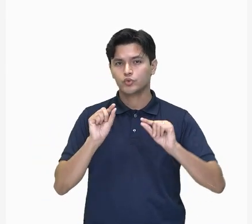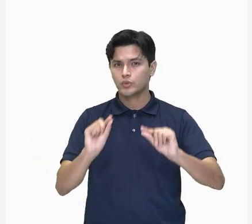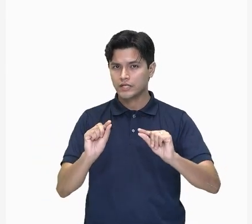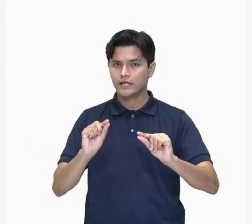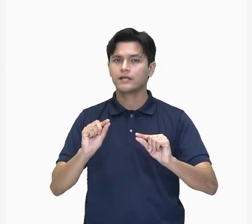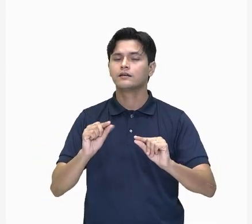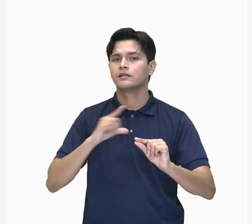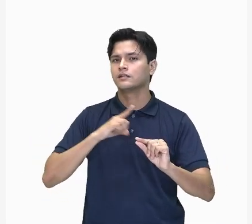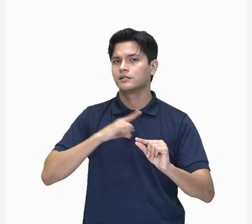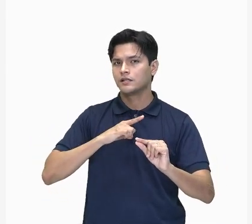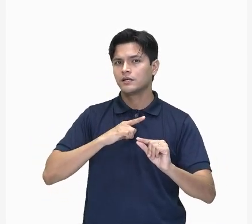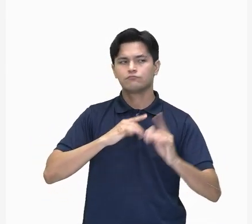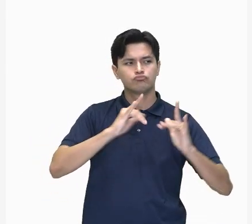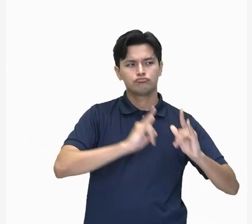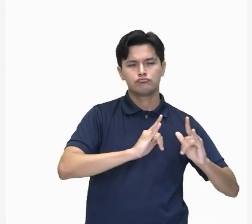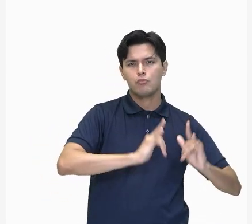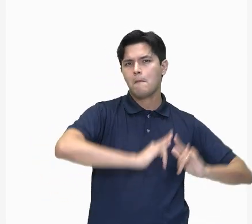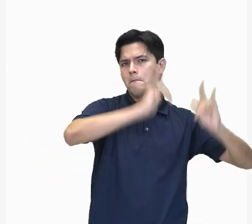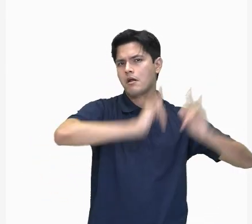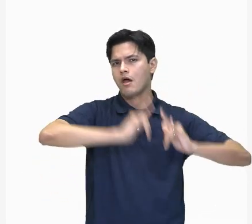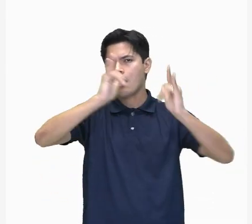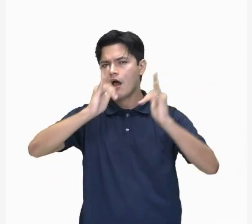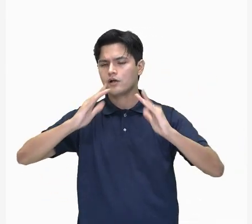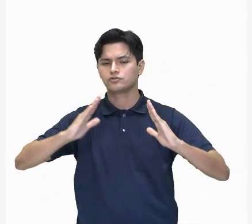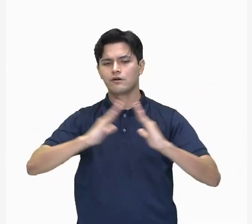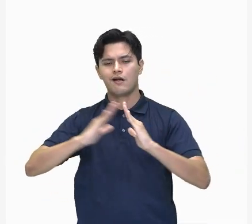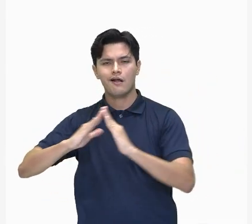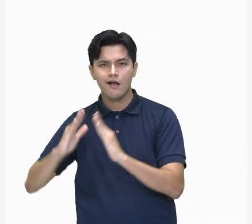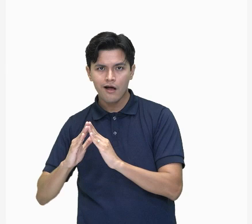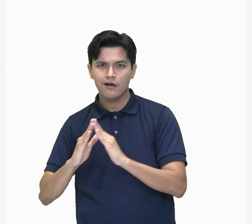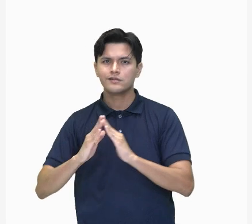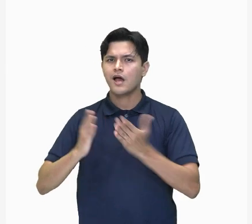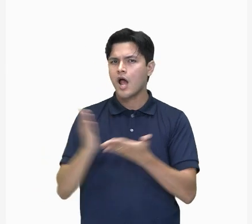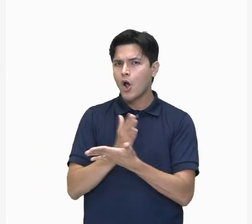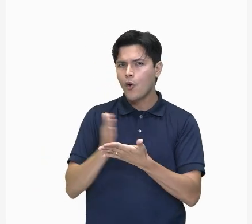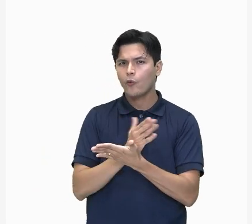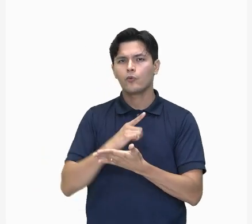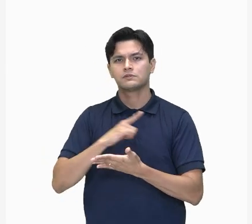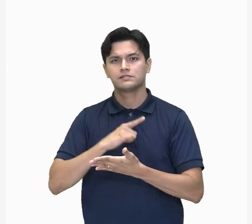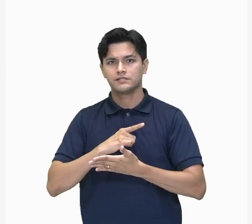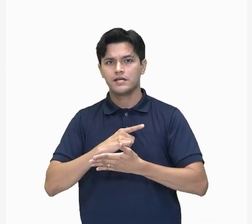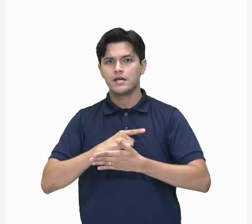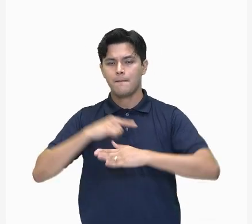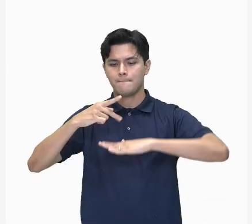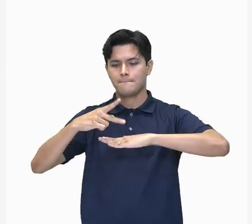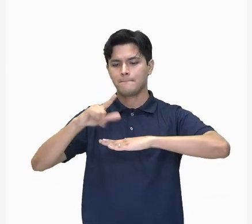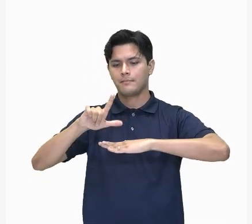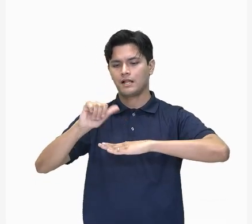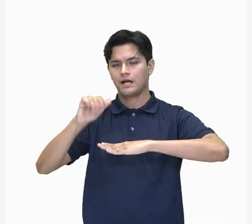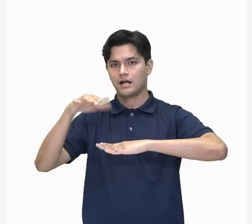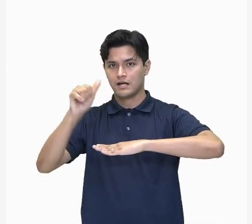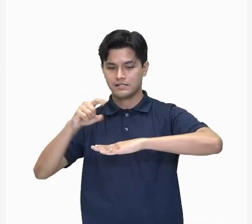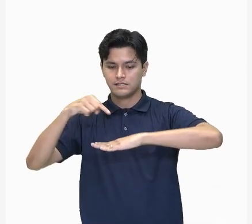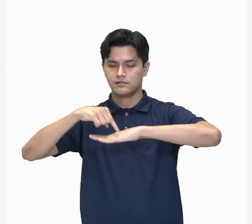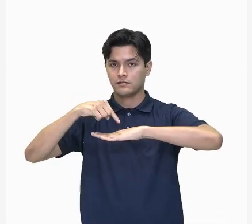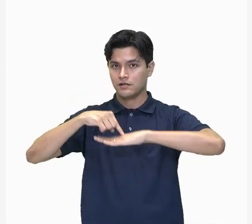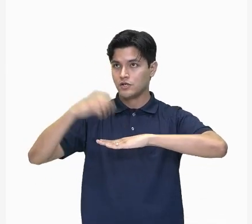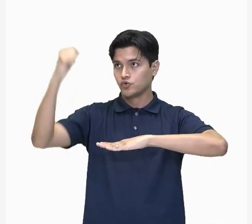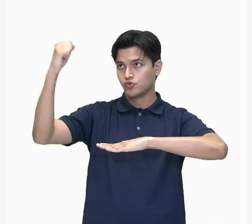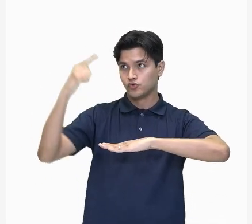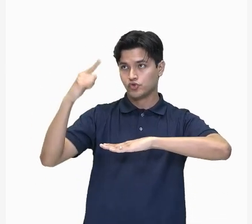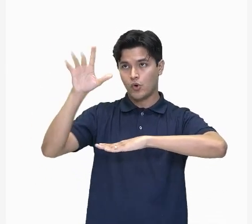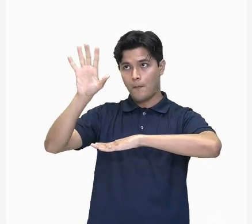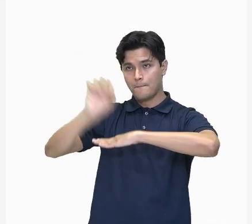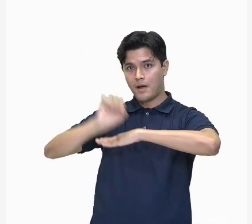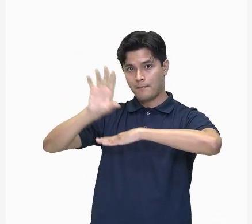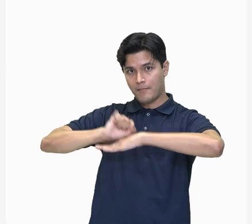vê placas como essas, são as placas solares ou placas fotovoltaicas que são utilizadas aí para